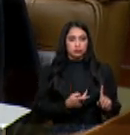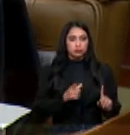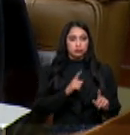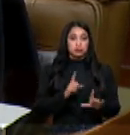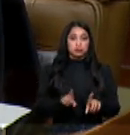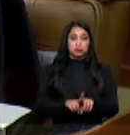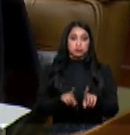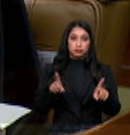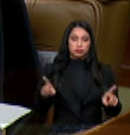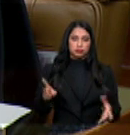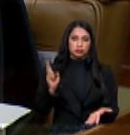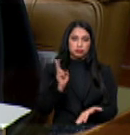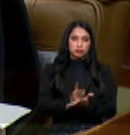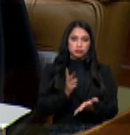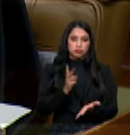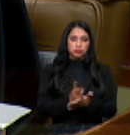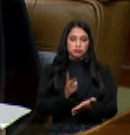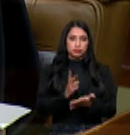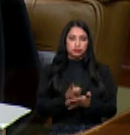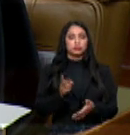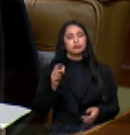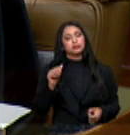Mas, ainda que tivesse sido,